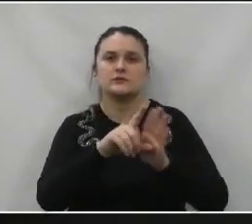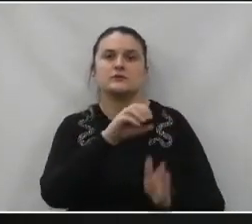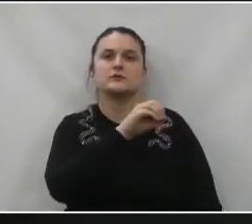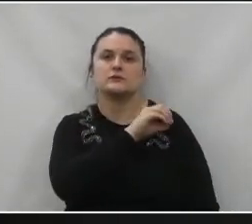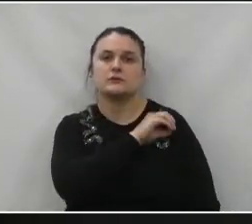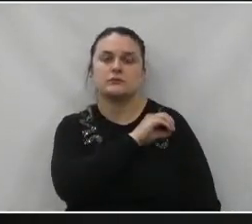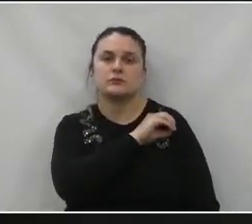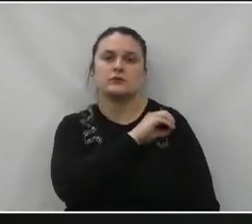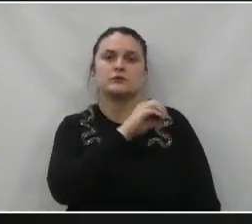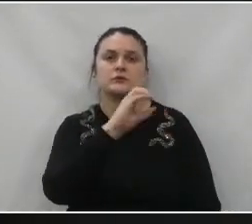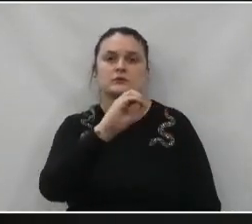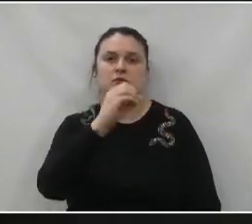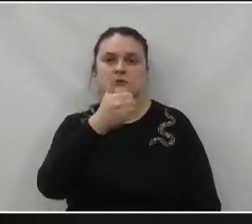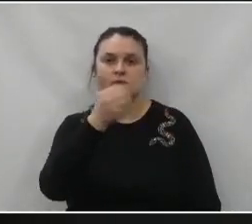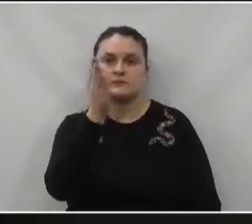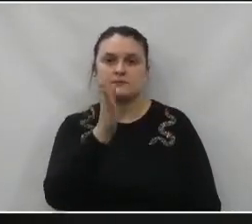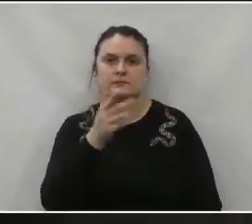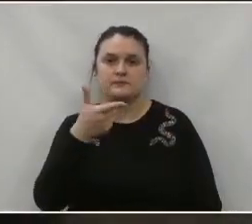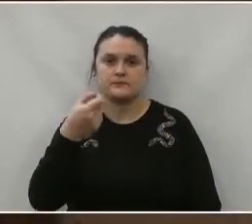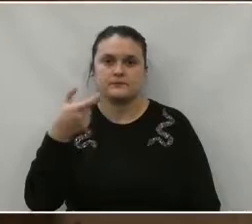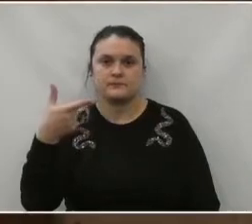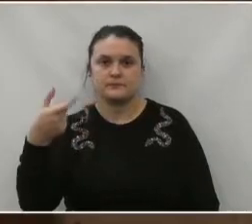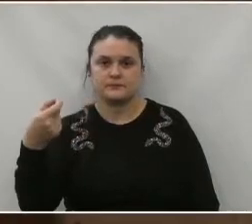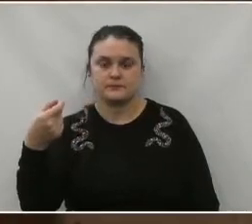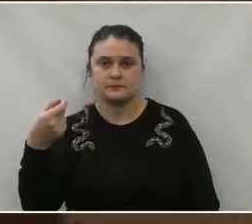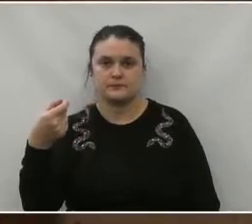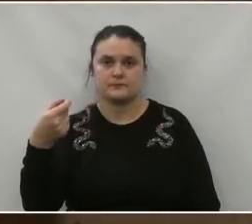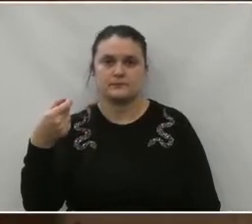lei ordinária número 1/2020.